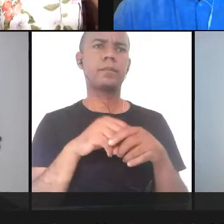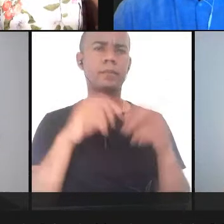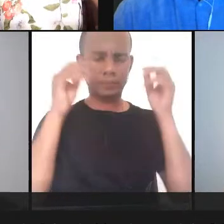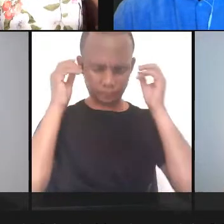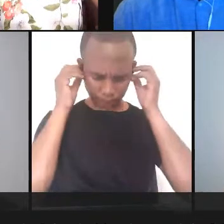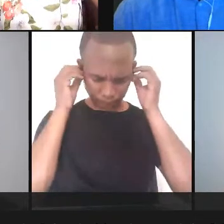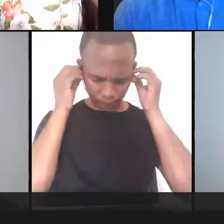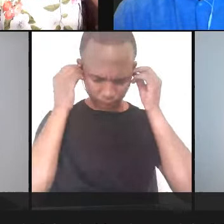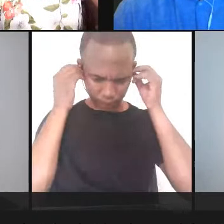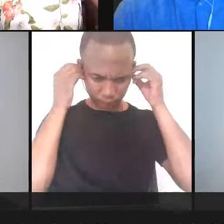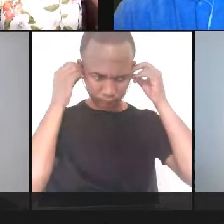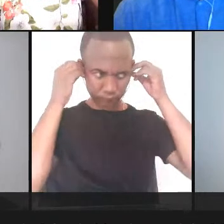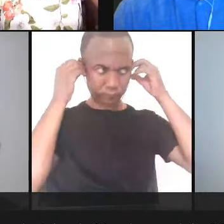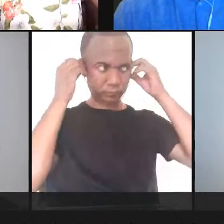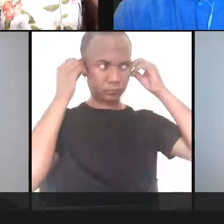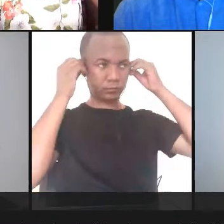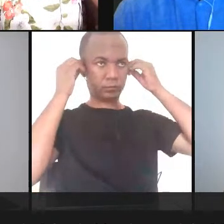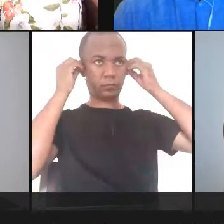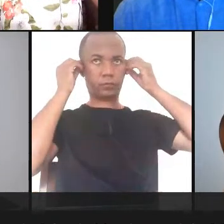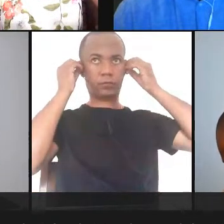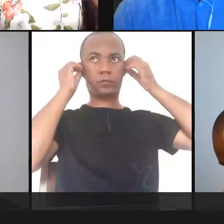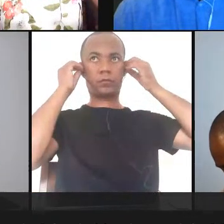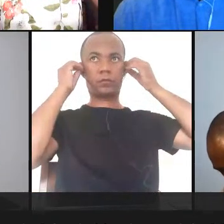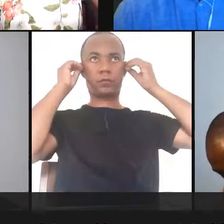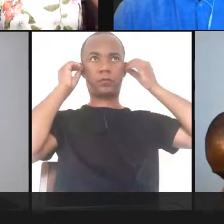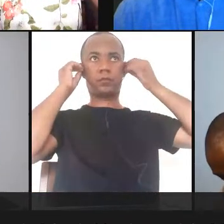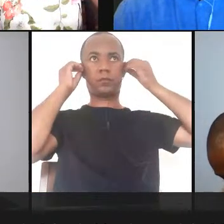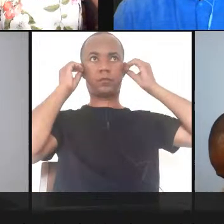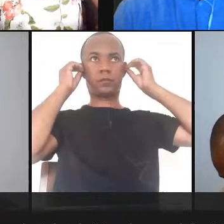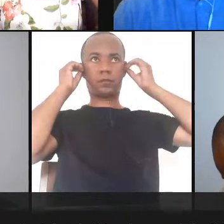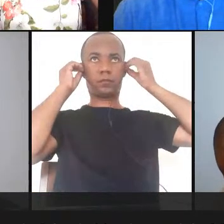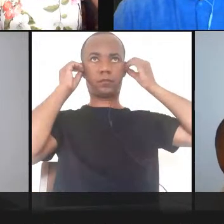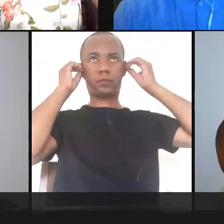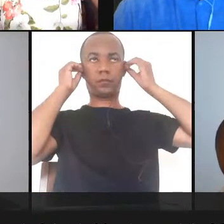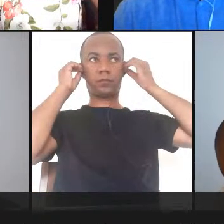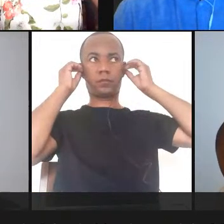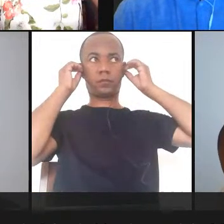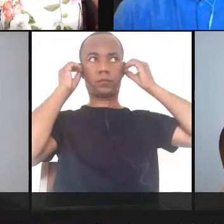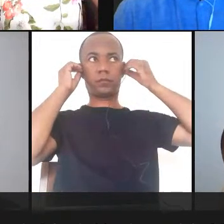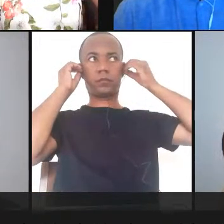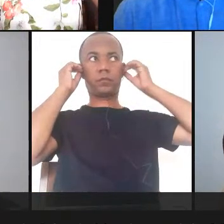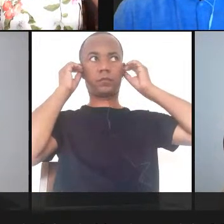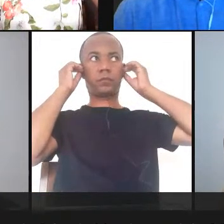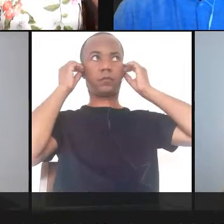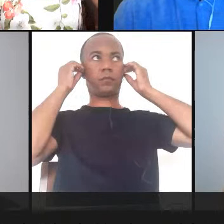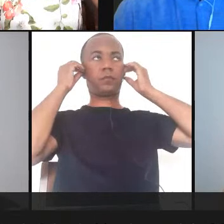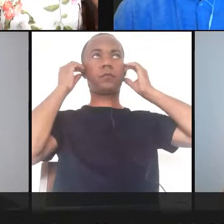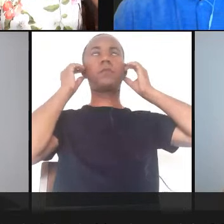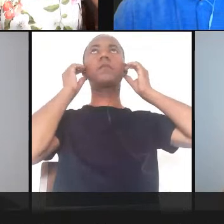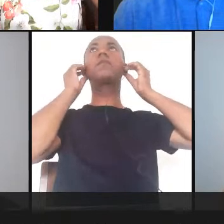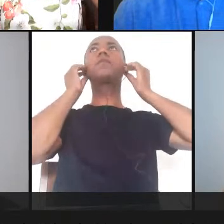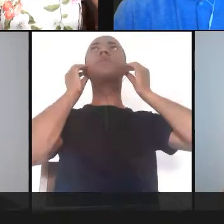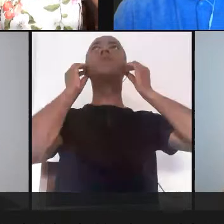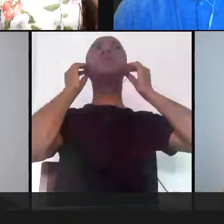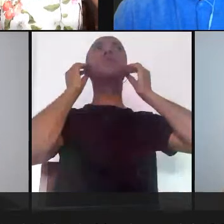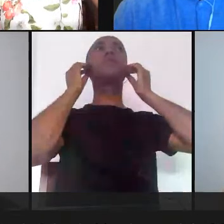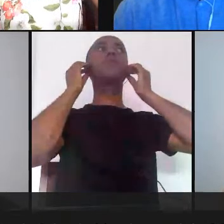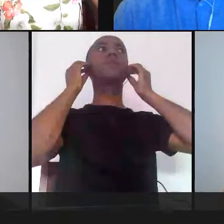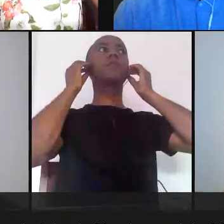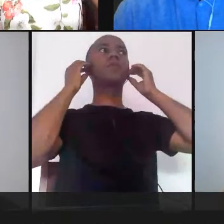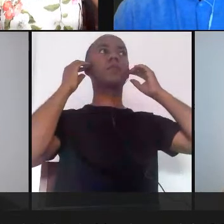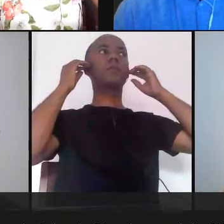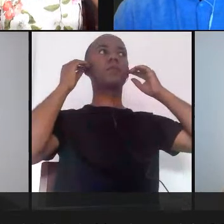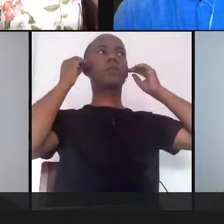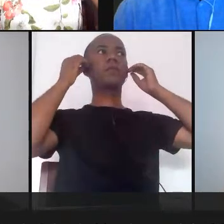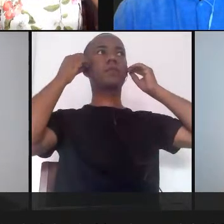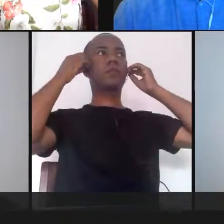Dualo, ela tem um livro nessa vertente. Há muito mais escritores que estão a trabalhar